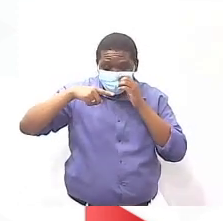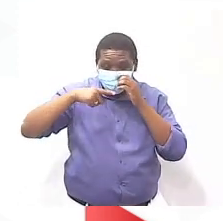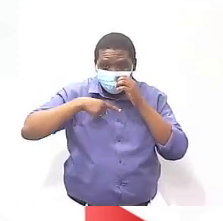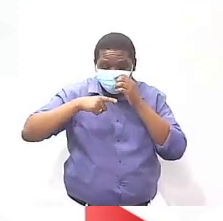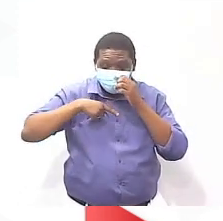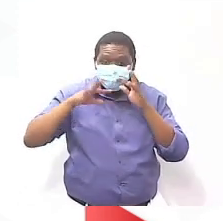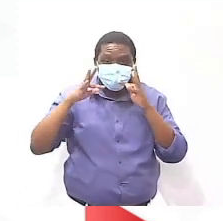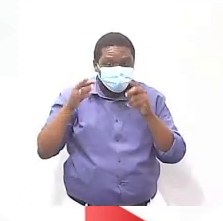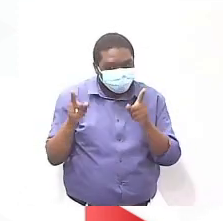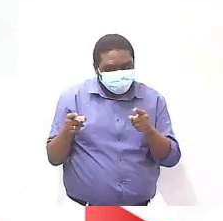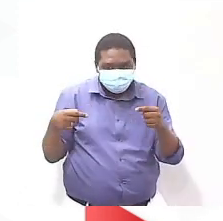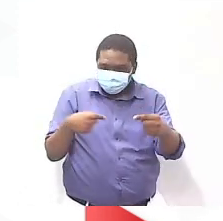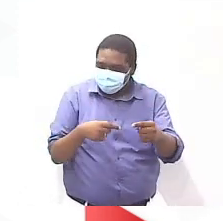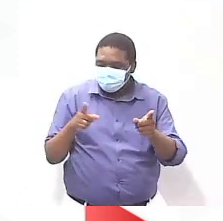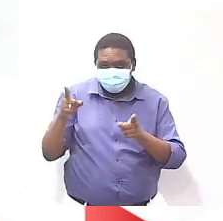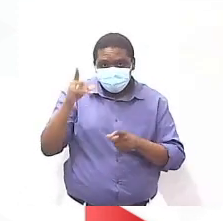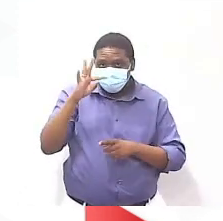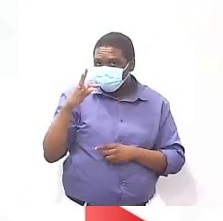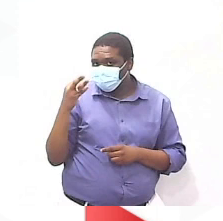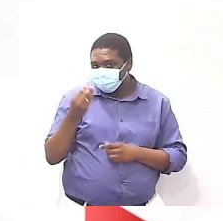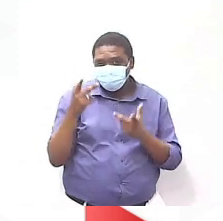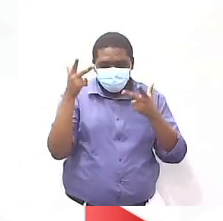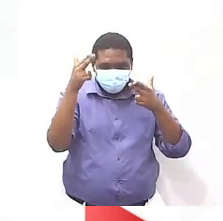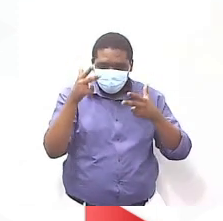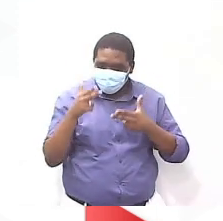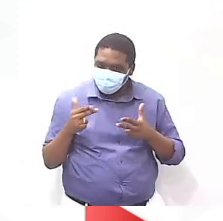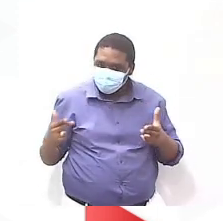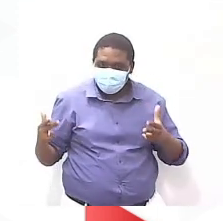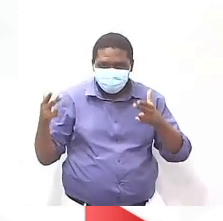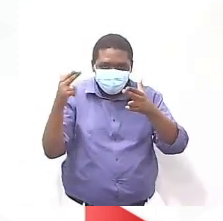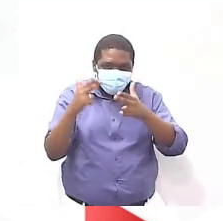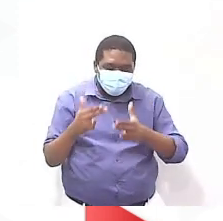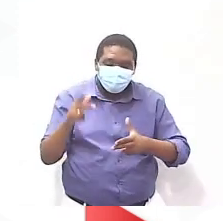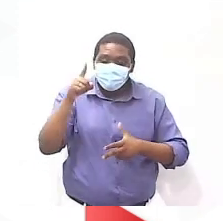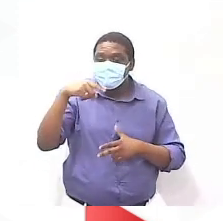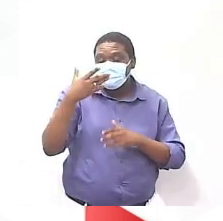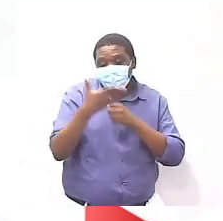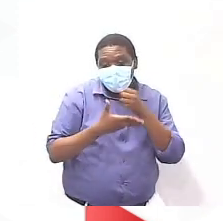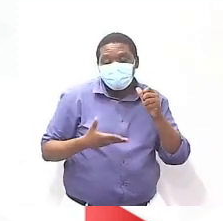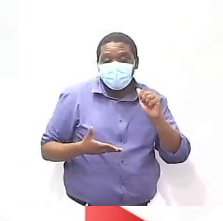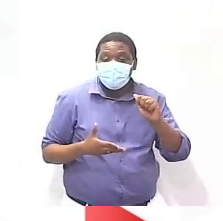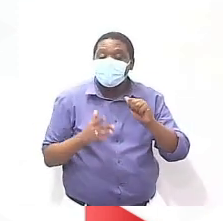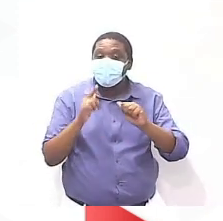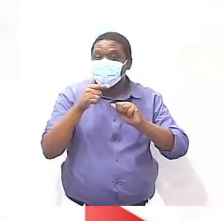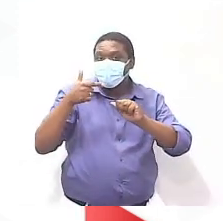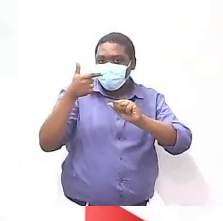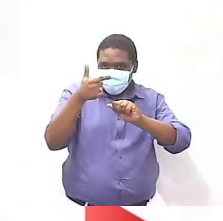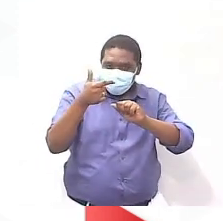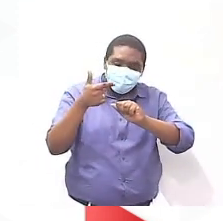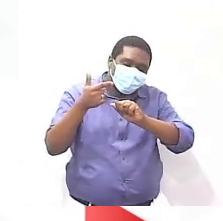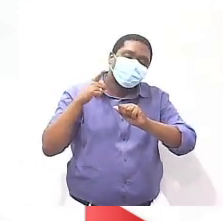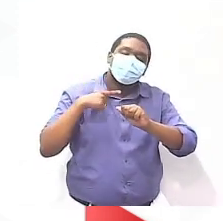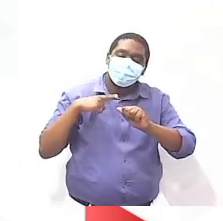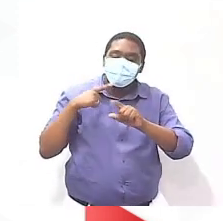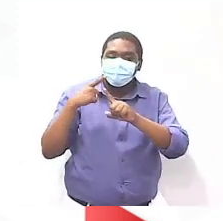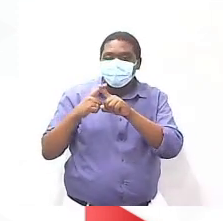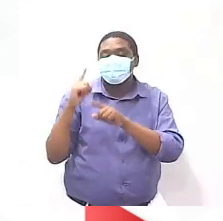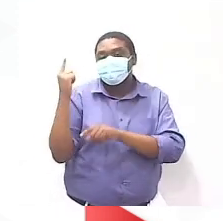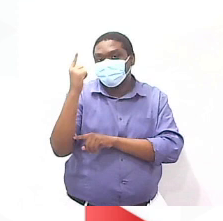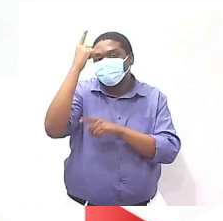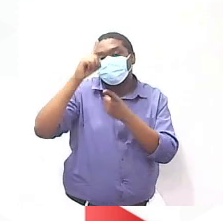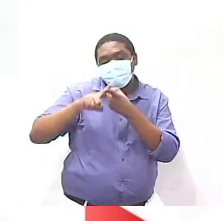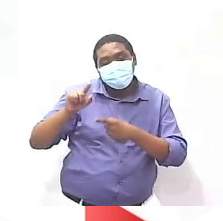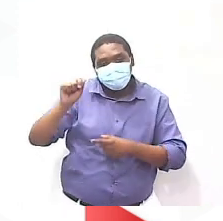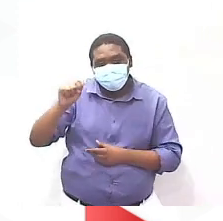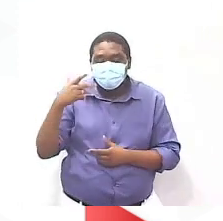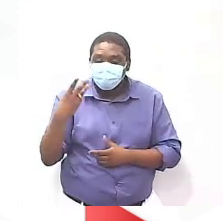são quadradas, ou seja, muito fácil, a área da base é A ao quadrado, e vezes a altura também é A. Então o cubo tem